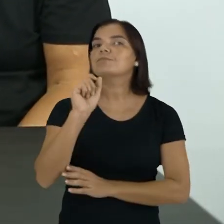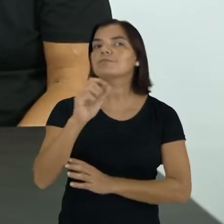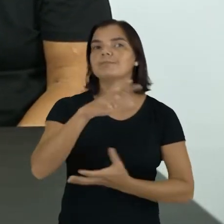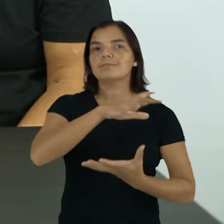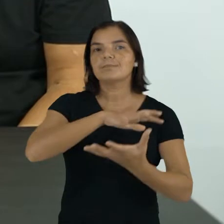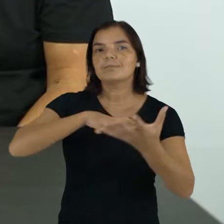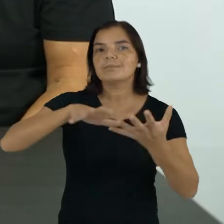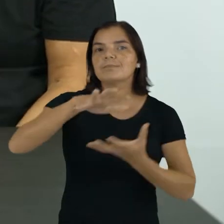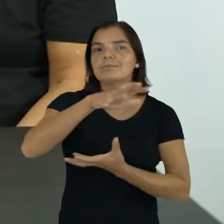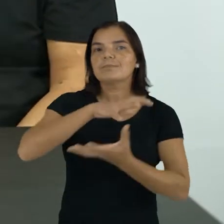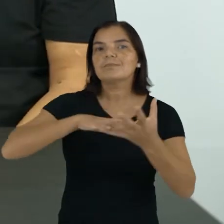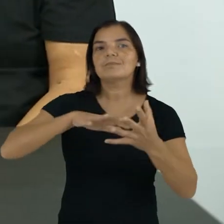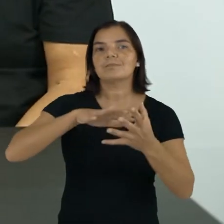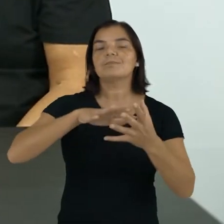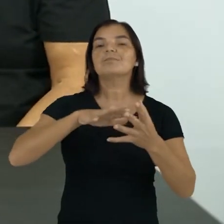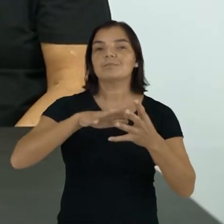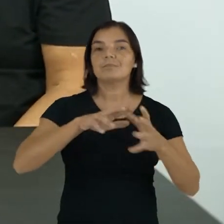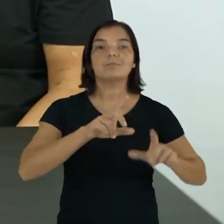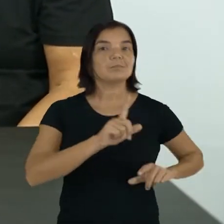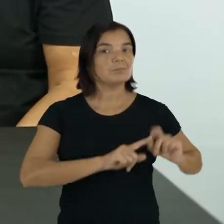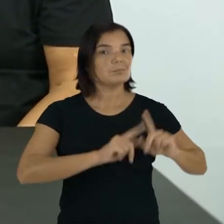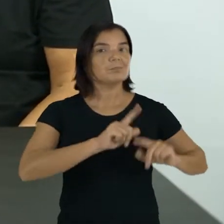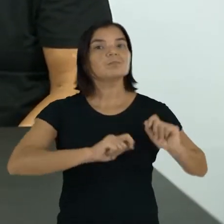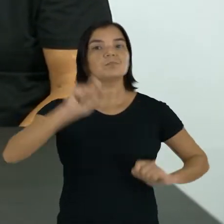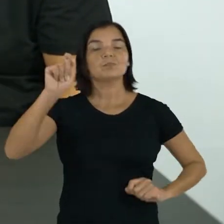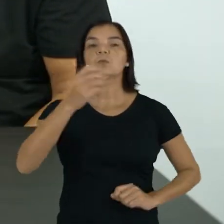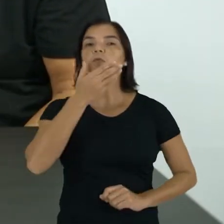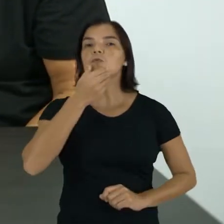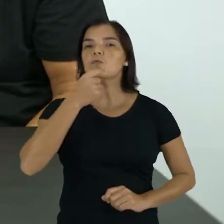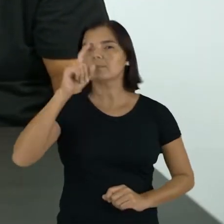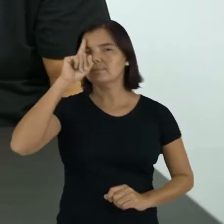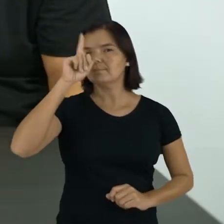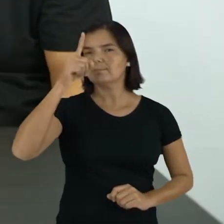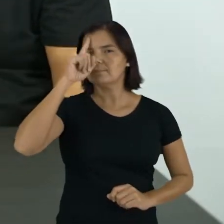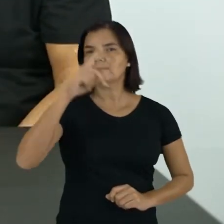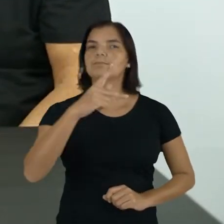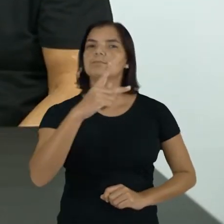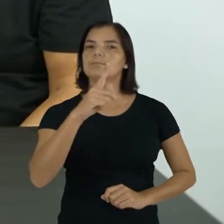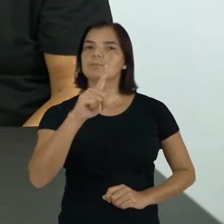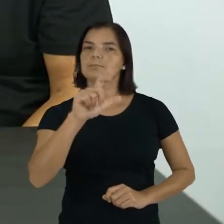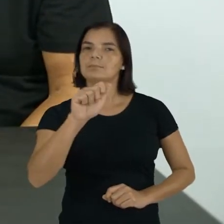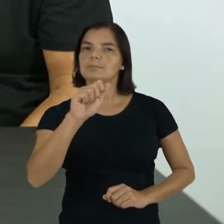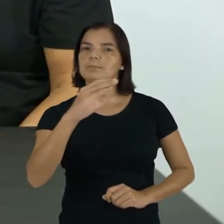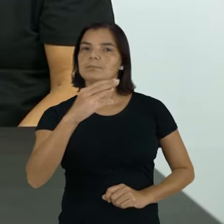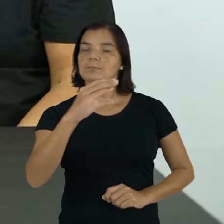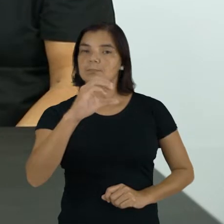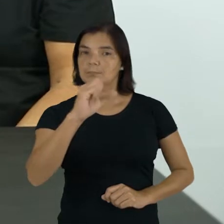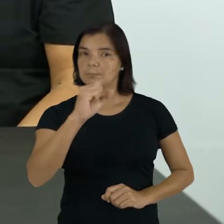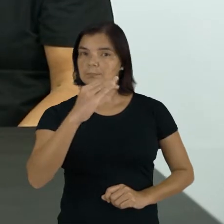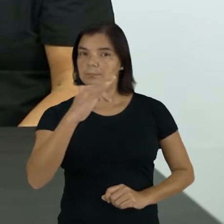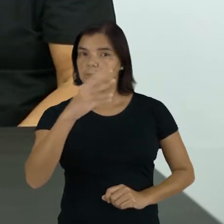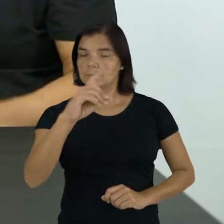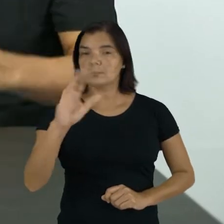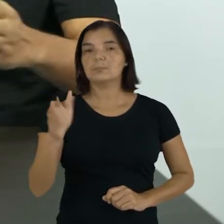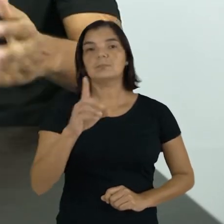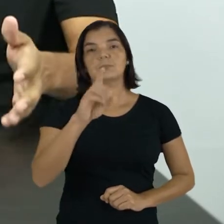Revolução Acreana, liderado por um carinha chamado Plácido de Castro, No ano de